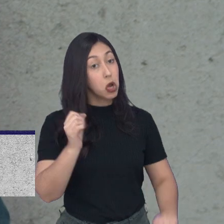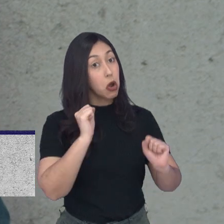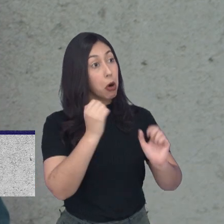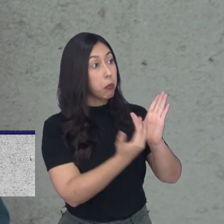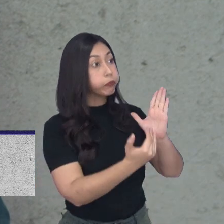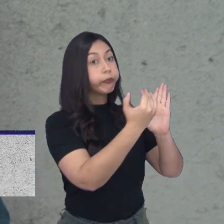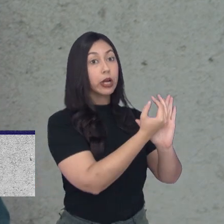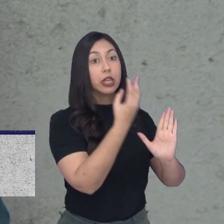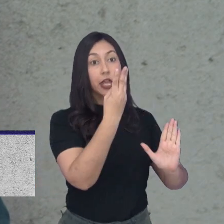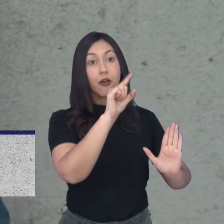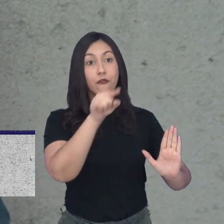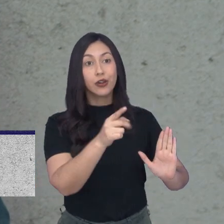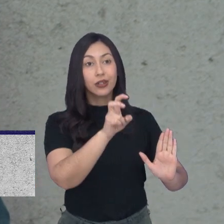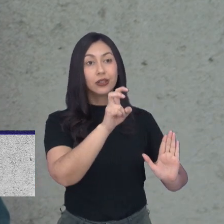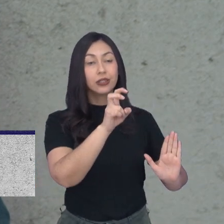atingir